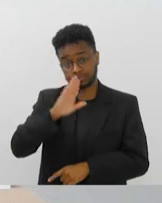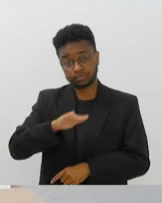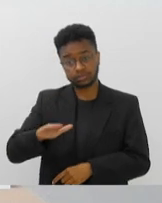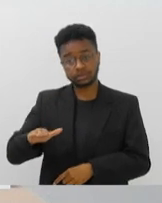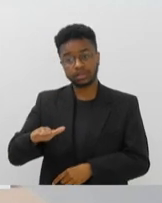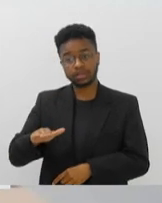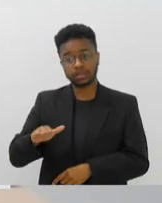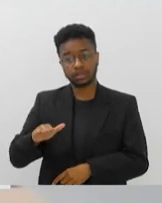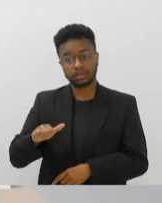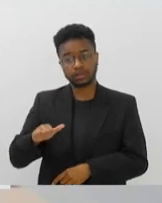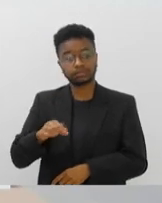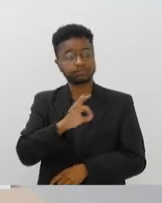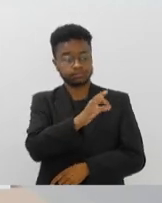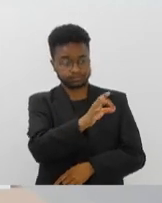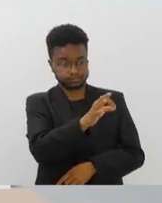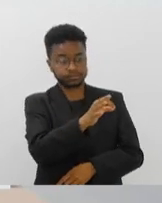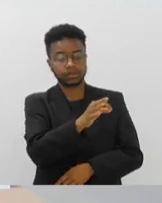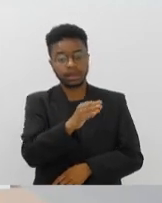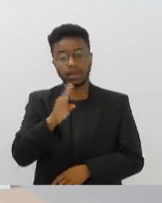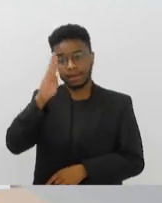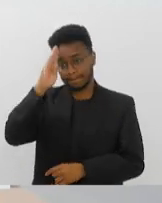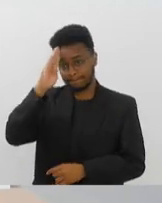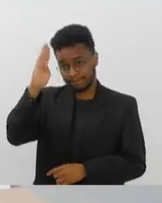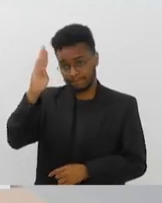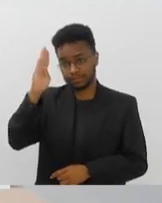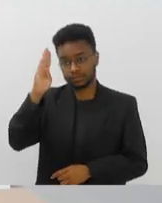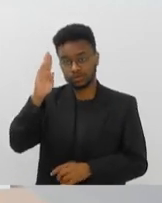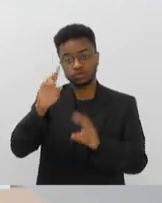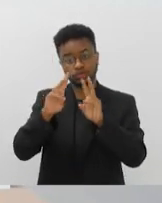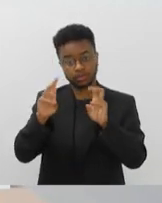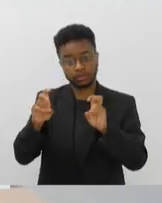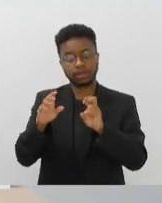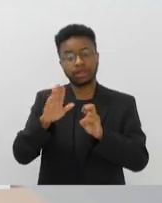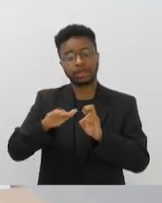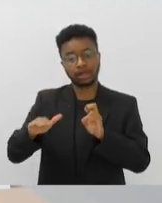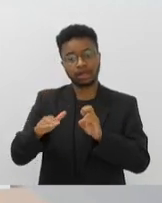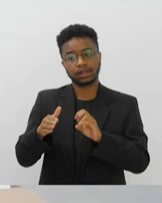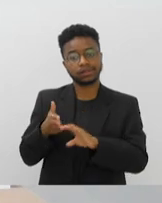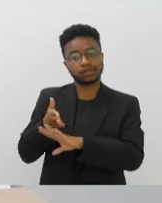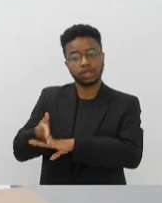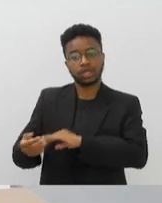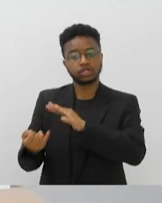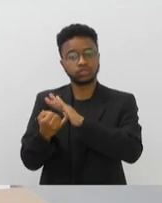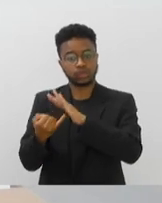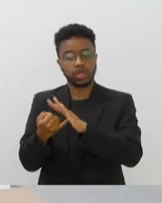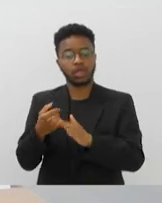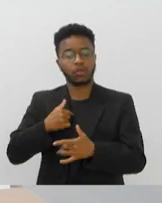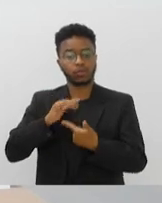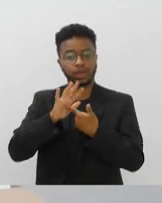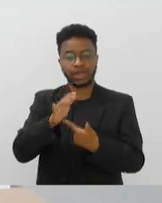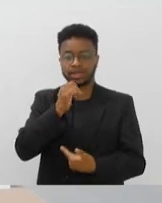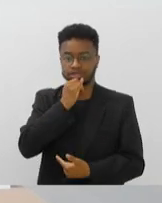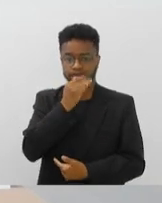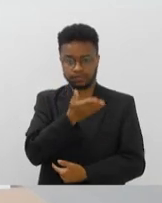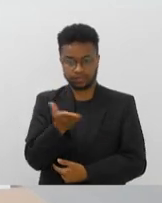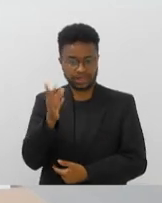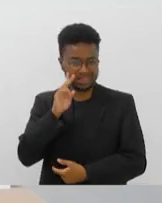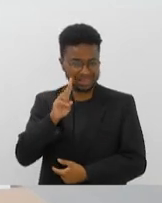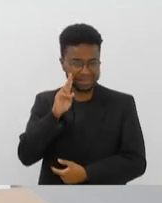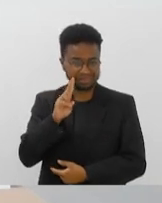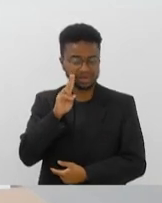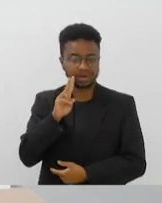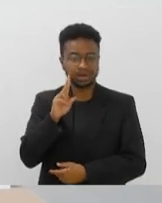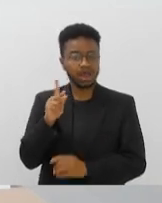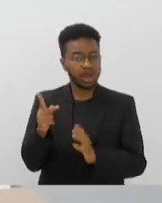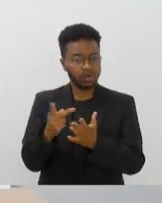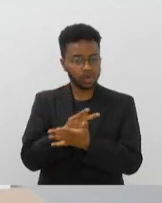crianças Pois é principalmente se tratando de crianças institucionalizada e eu vou até dar um exemplo concreto para vocês vocês lembram de um caso que